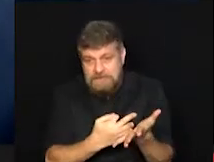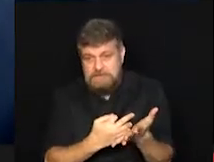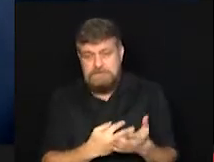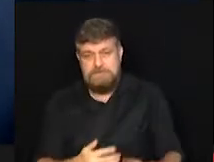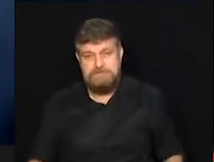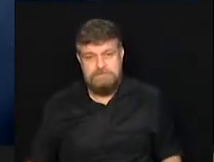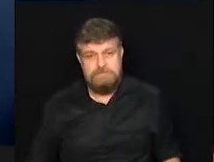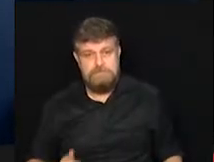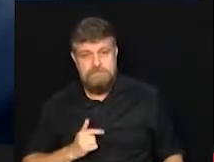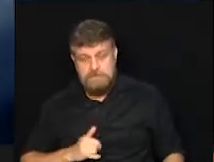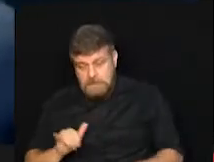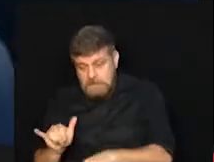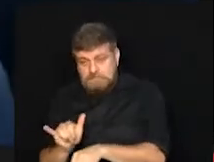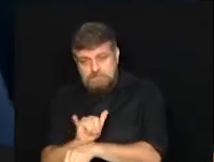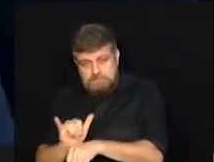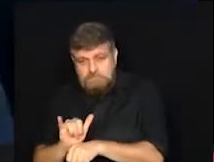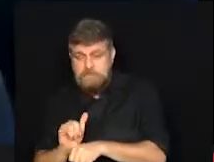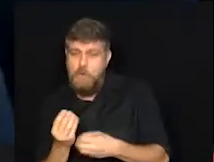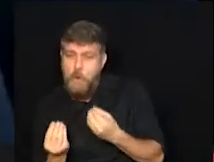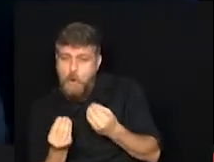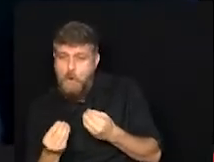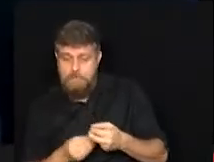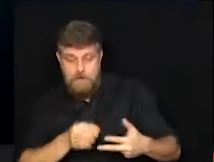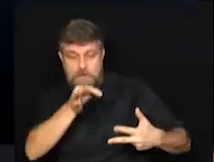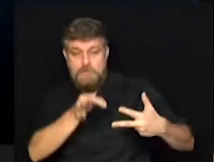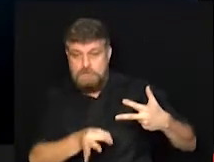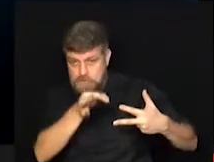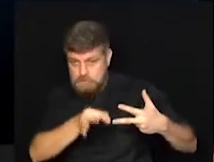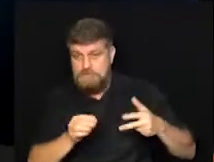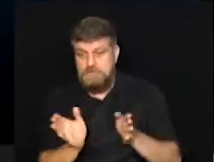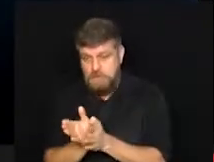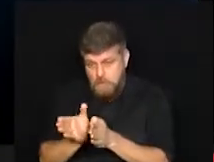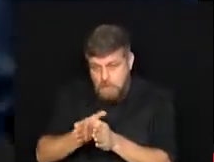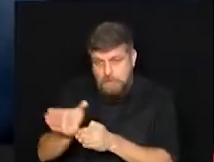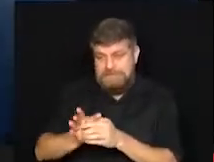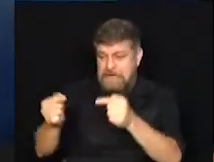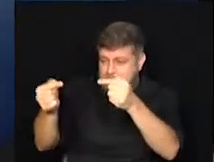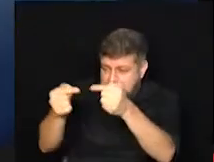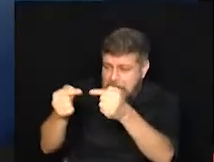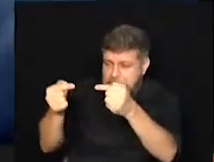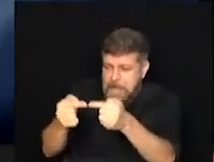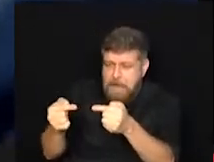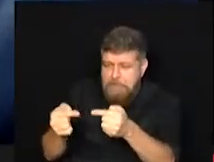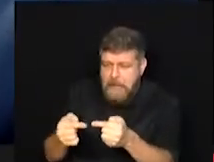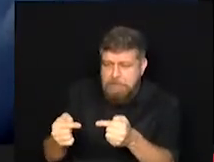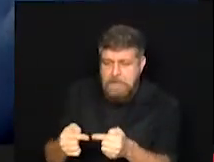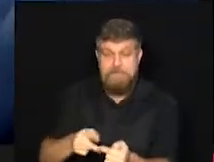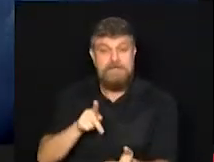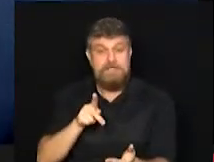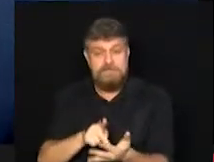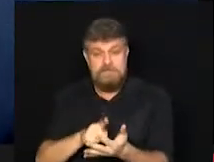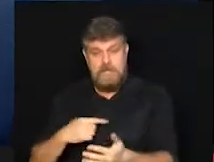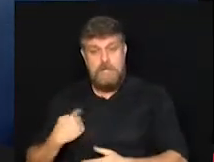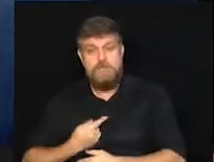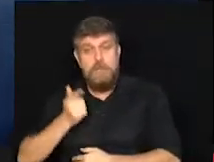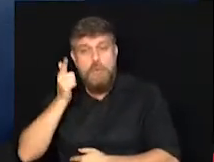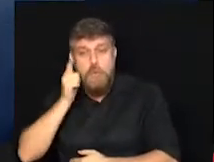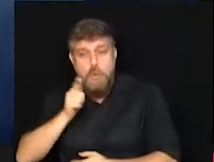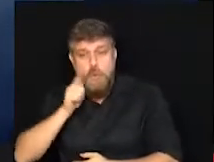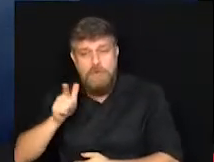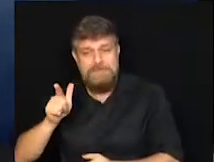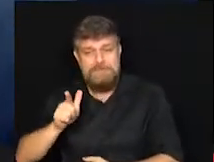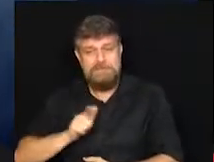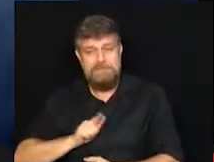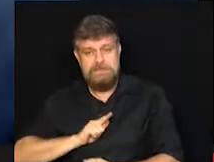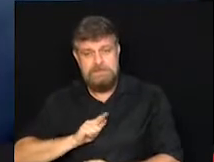e instrumentalizamos de forma jurídica o Conselho para que, de fato, a gente consiga